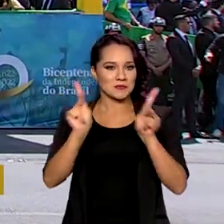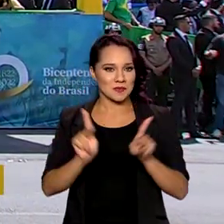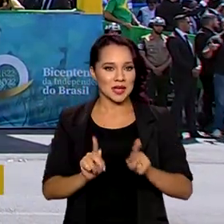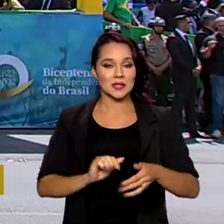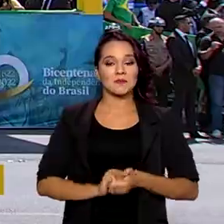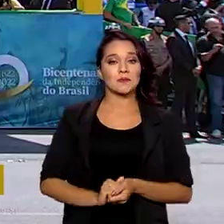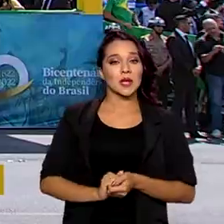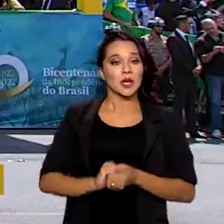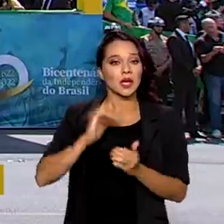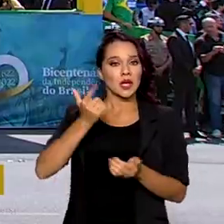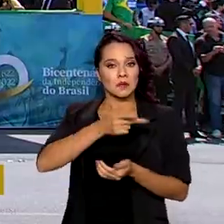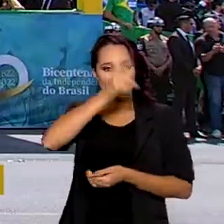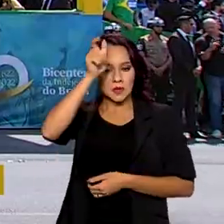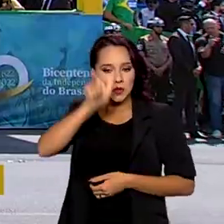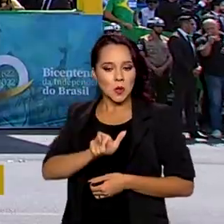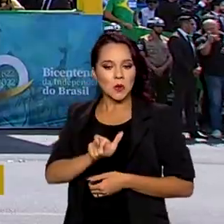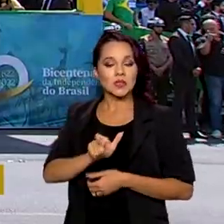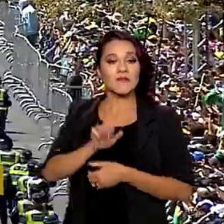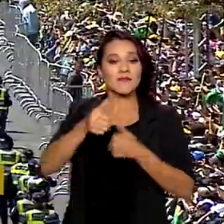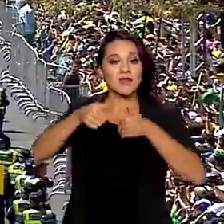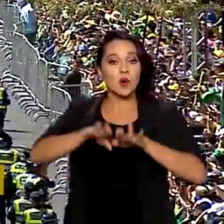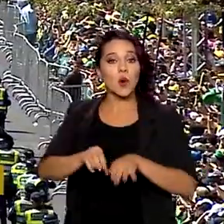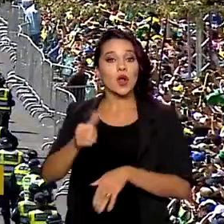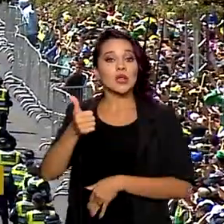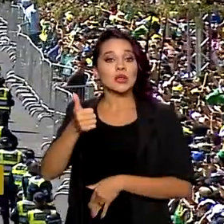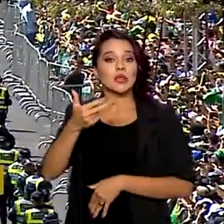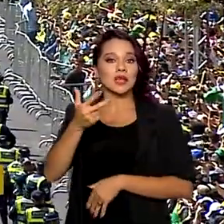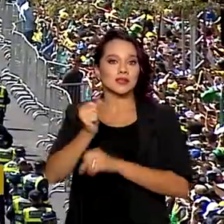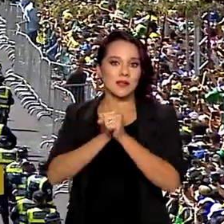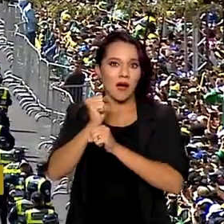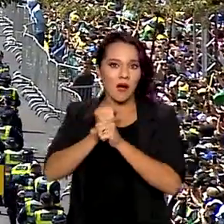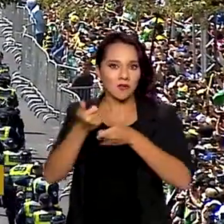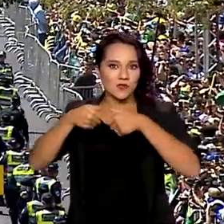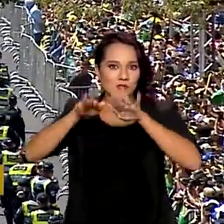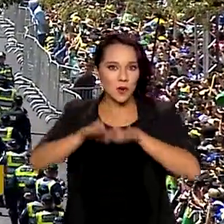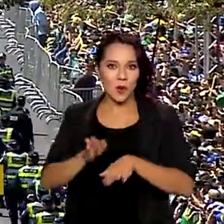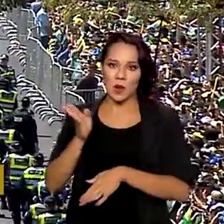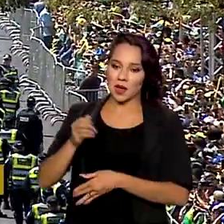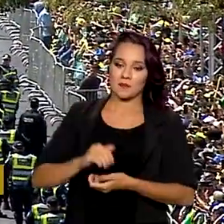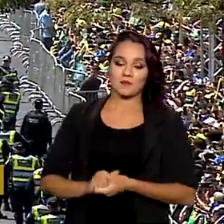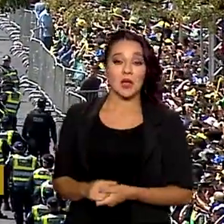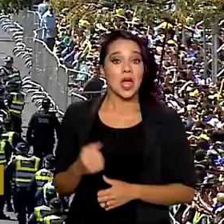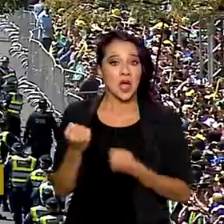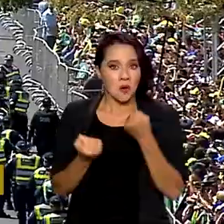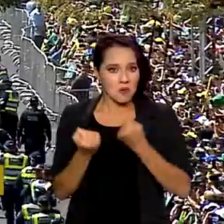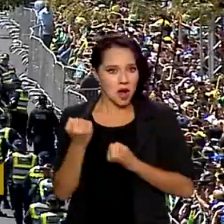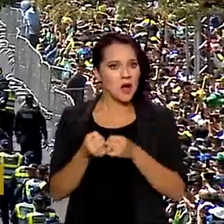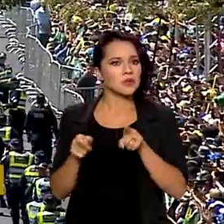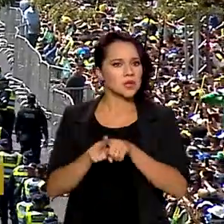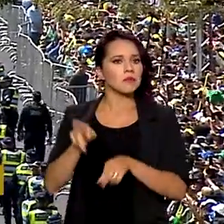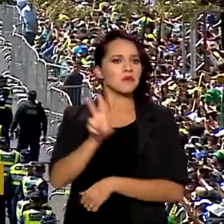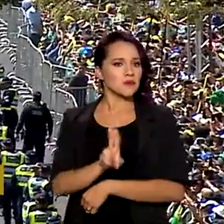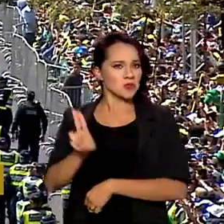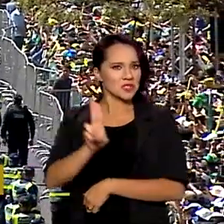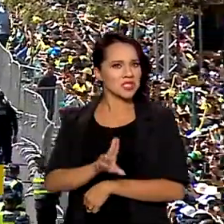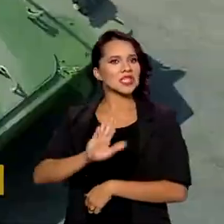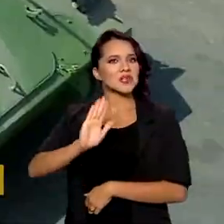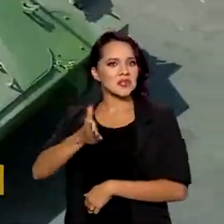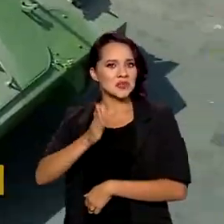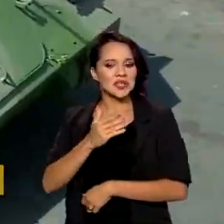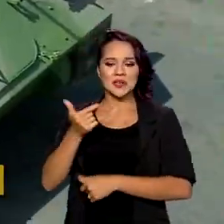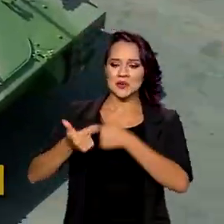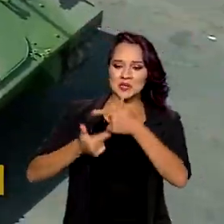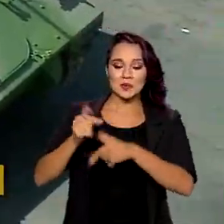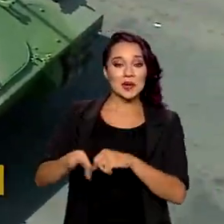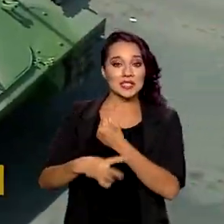os fuzileiros navais permaneceram lá por 13 anos. Então é uma viatura que também foi utilizada nas